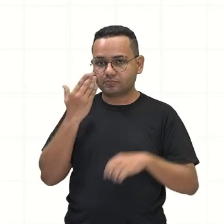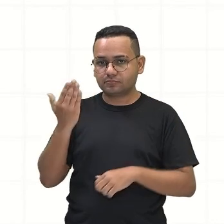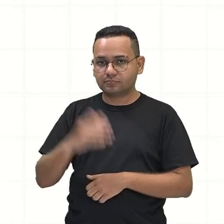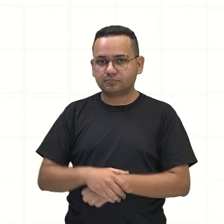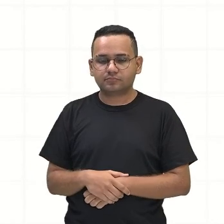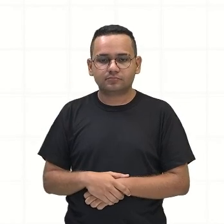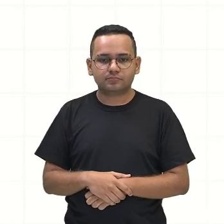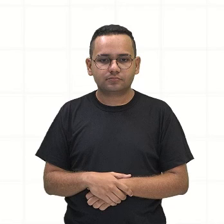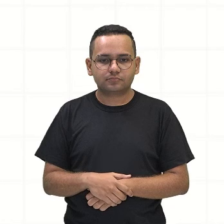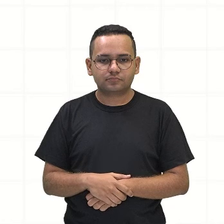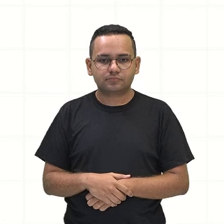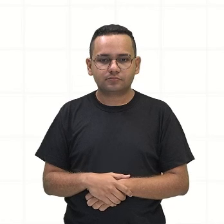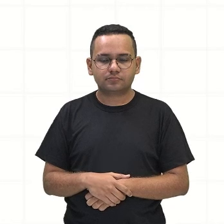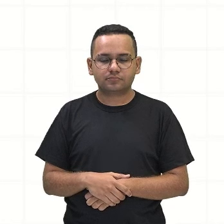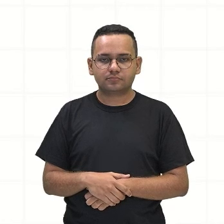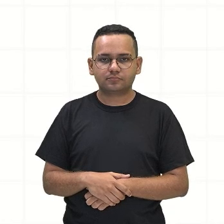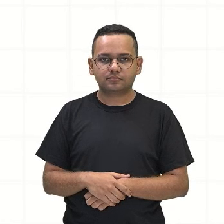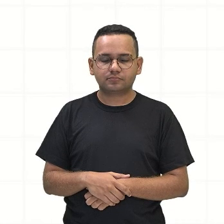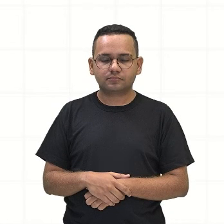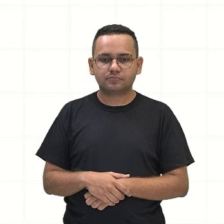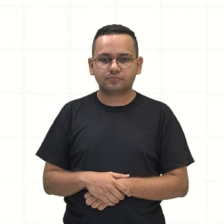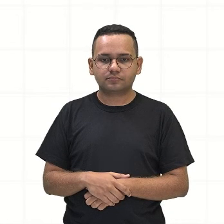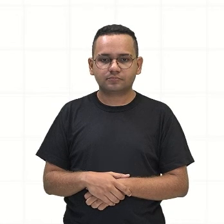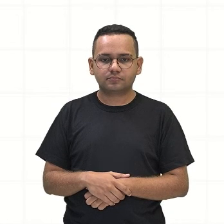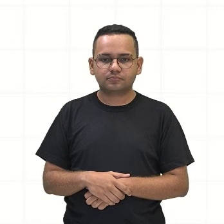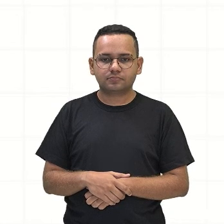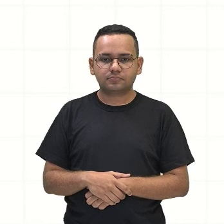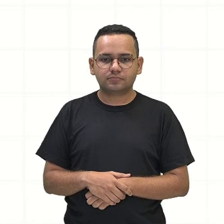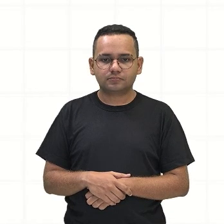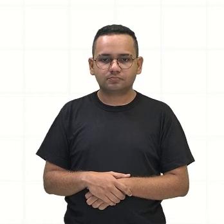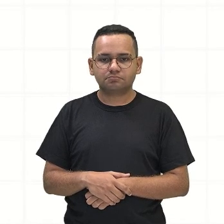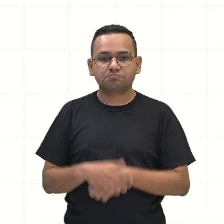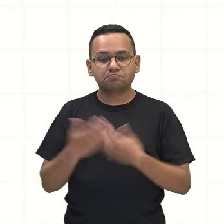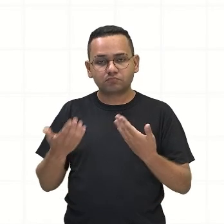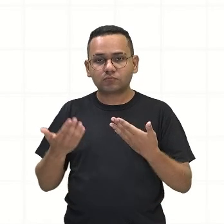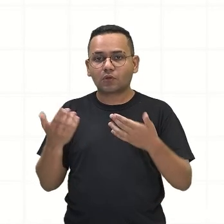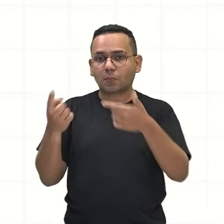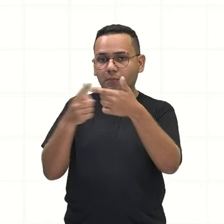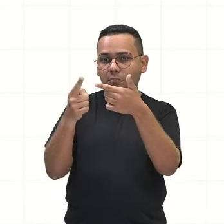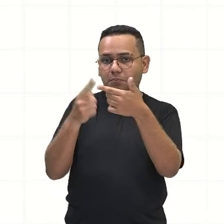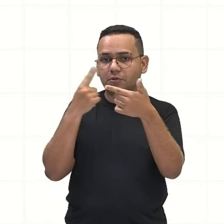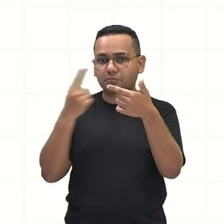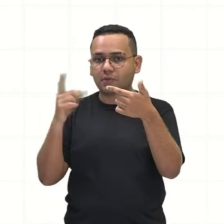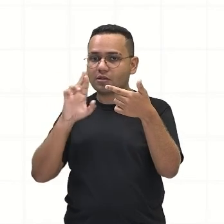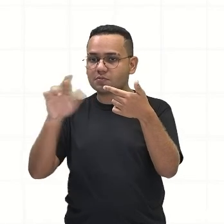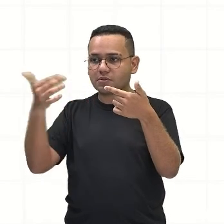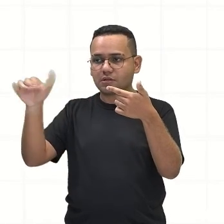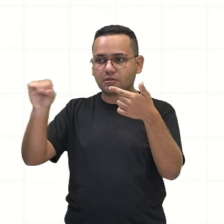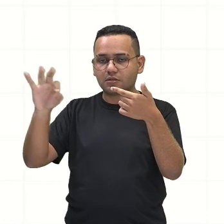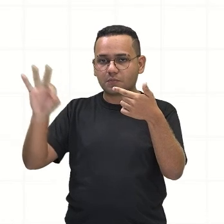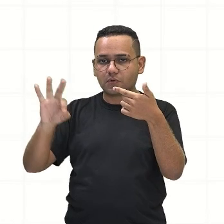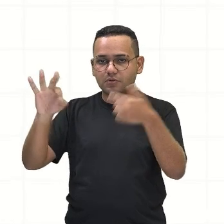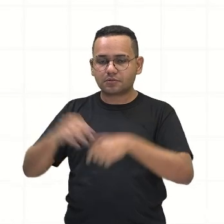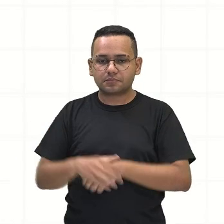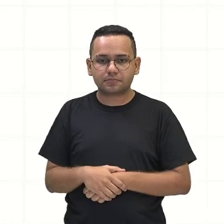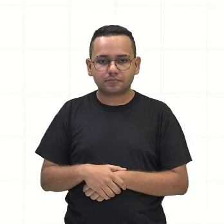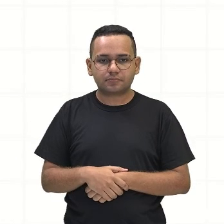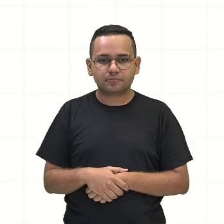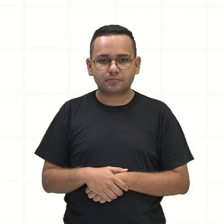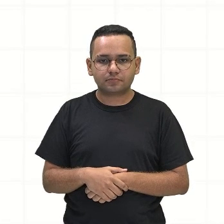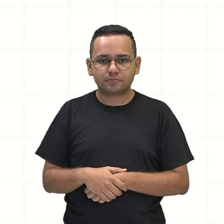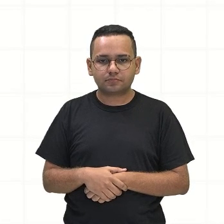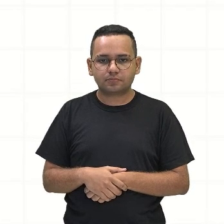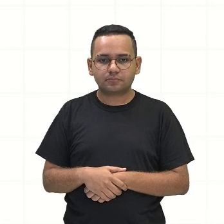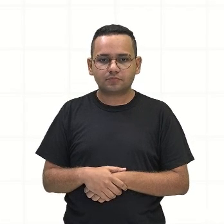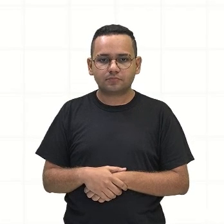pensamos que daria isso, né? Porque eu fiz o primeiro, deu 10%. E aí, o que é 10%? Se eu sei